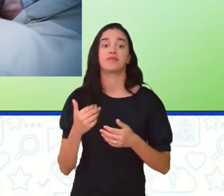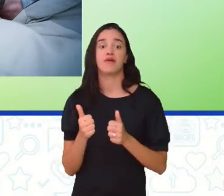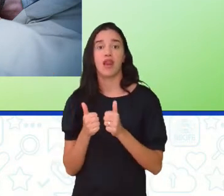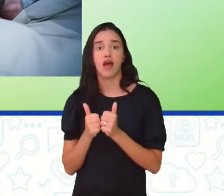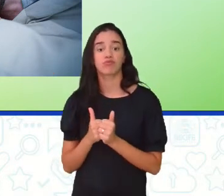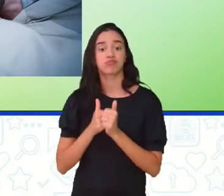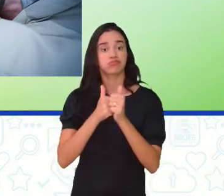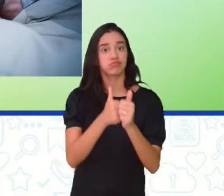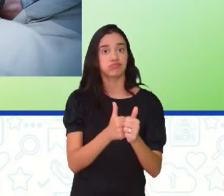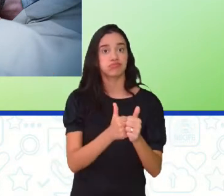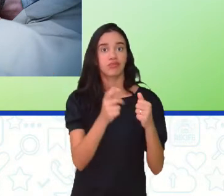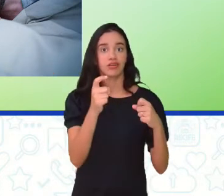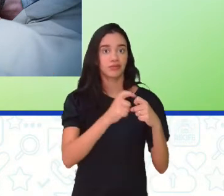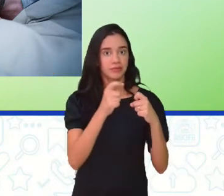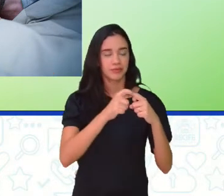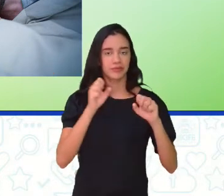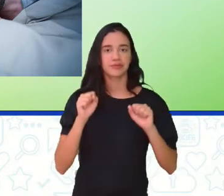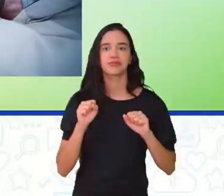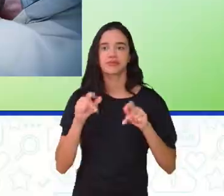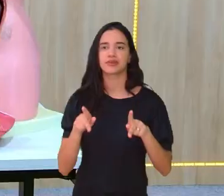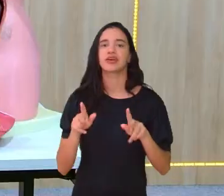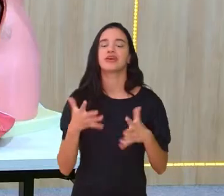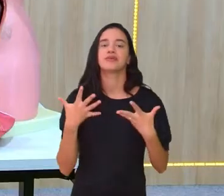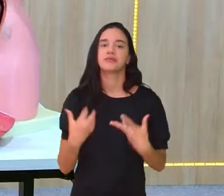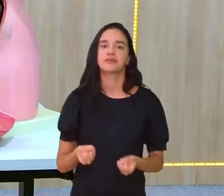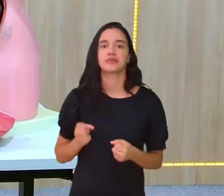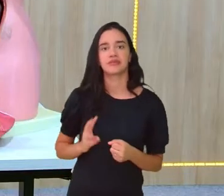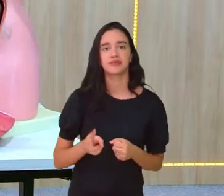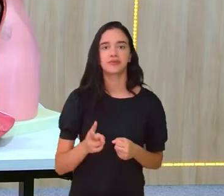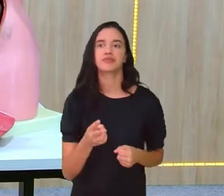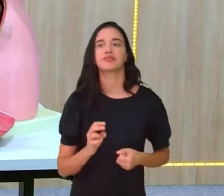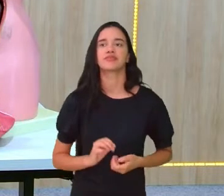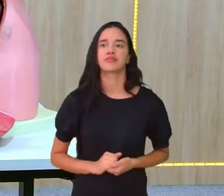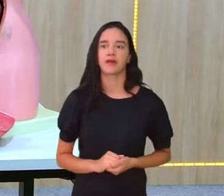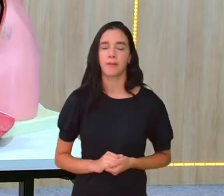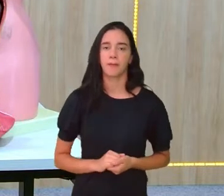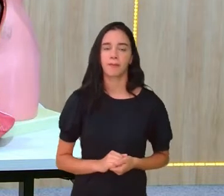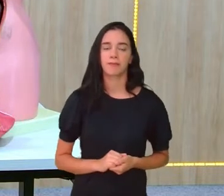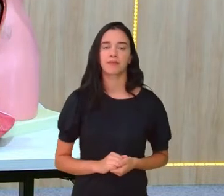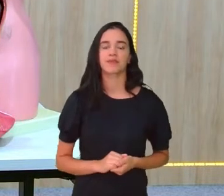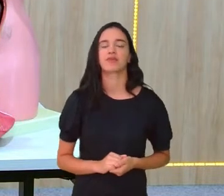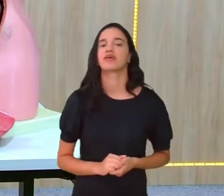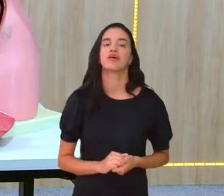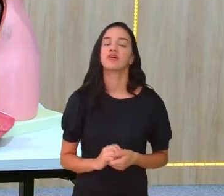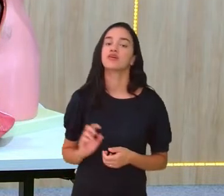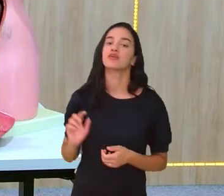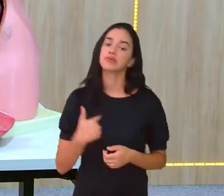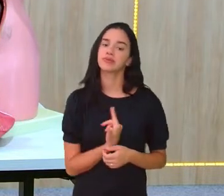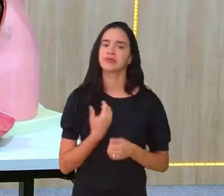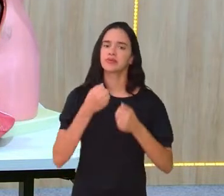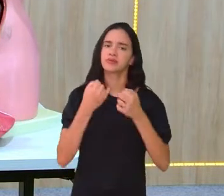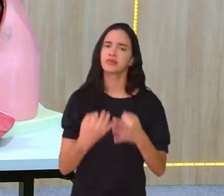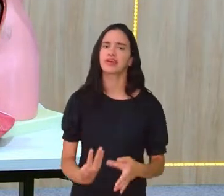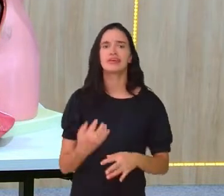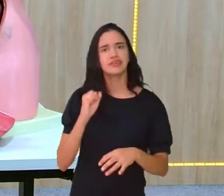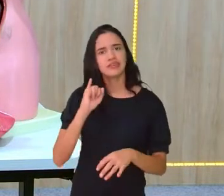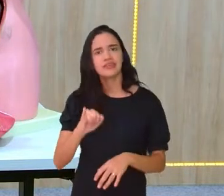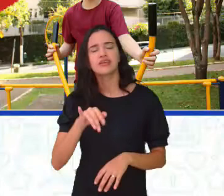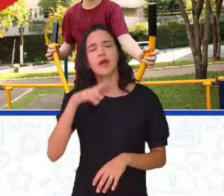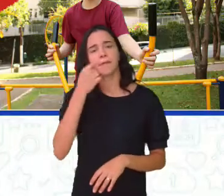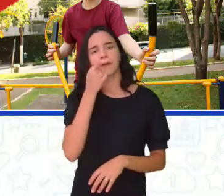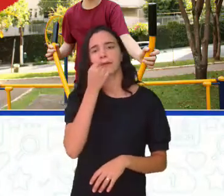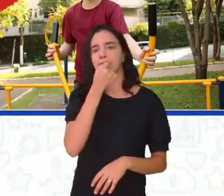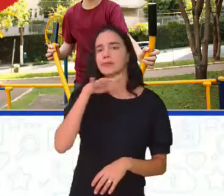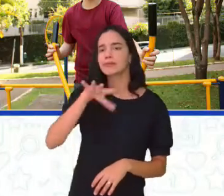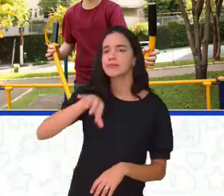está acontecendo. Ok? Vamos continuar? E aí a gente está falando, né? Se é para respirar pelo nariz,